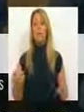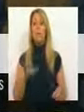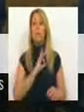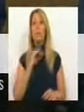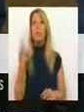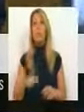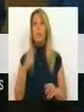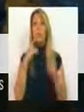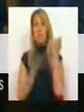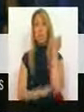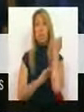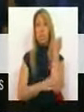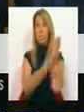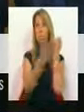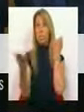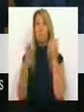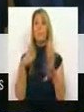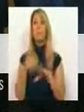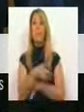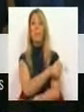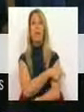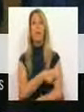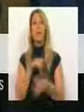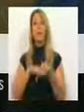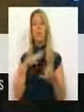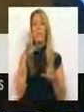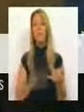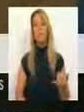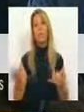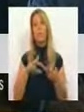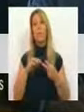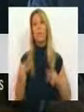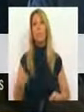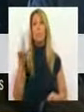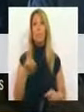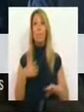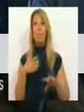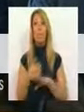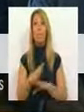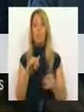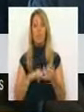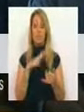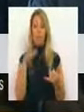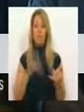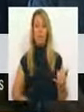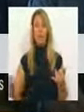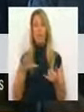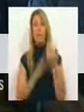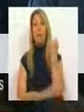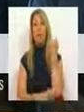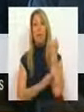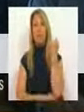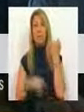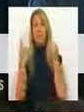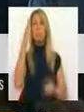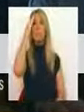Presidente de Junta que estão aqui, através da representação da Associação Nacional de Municípios, quer através da Associação Nacional de Freguesias.